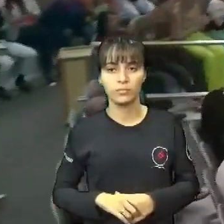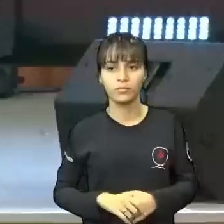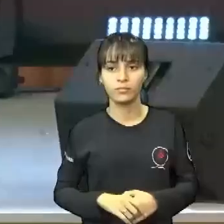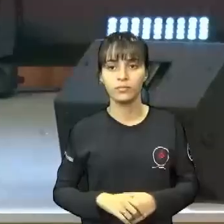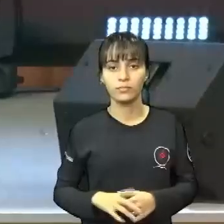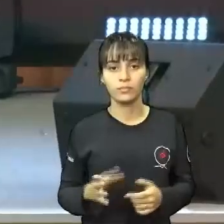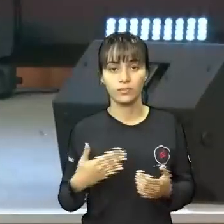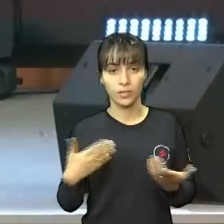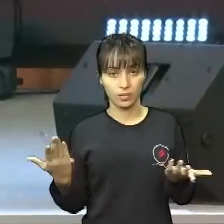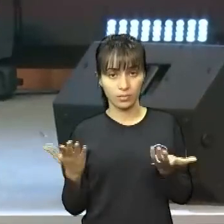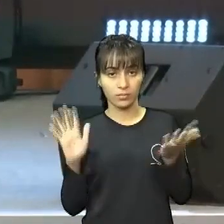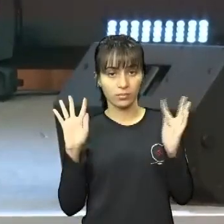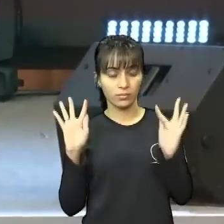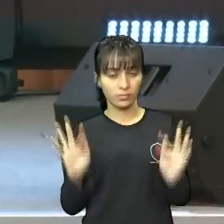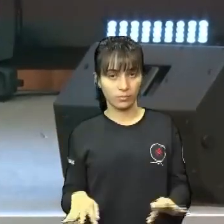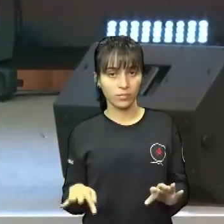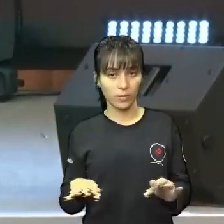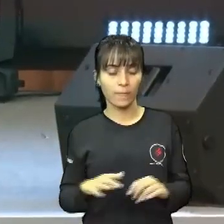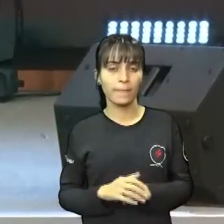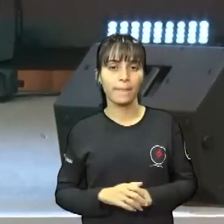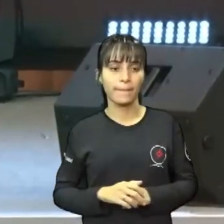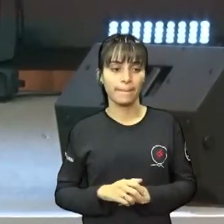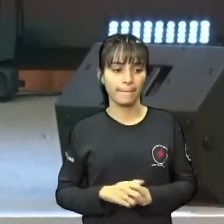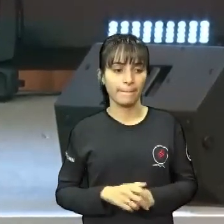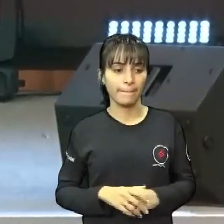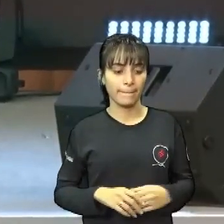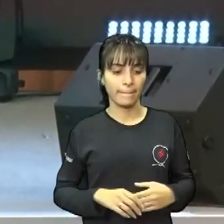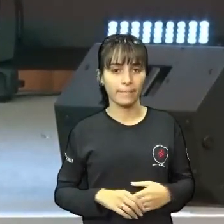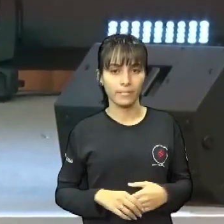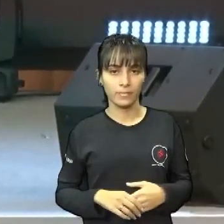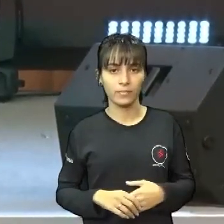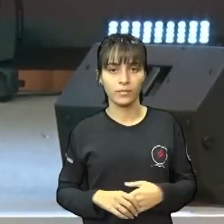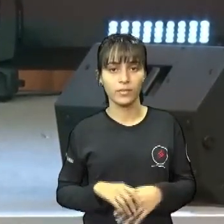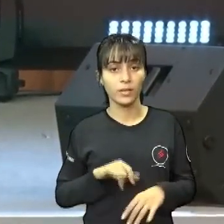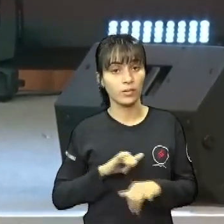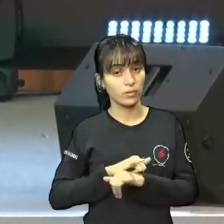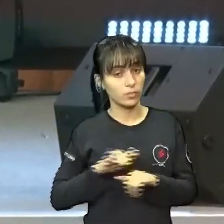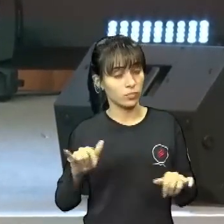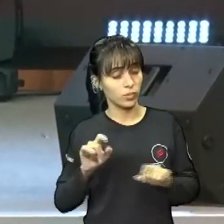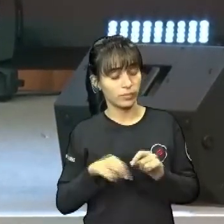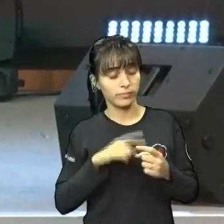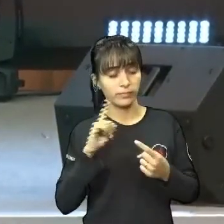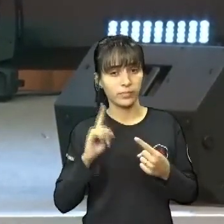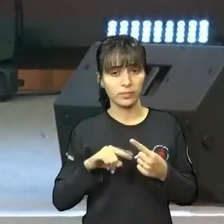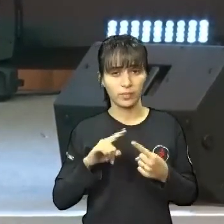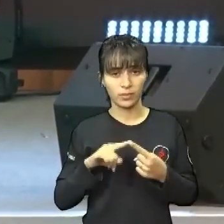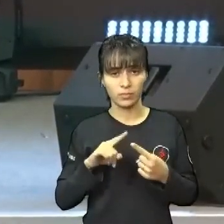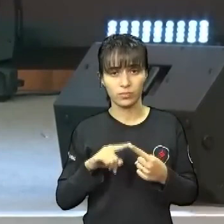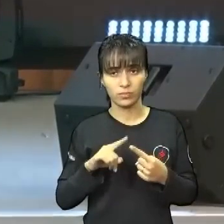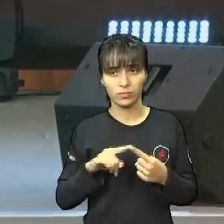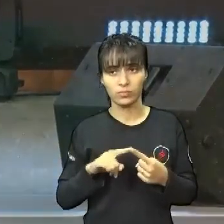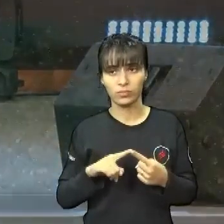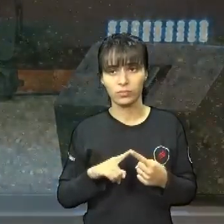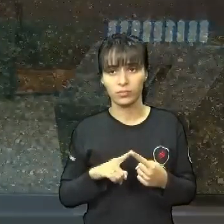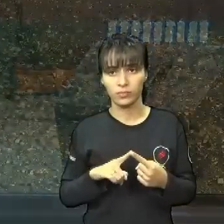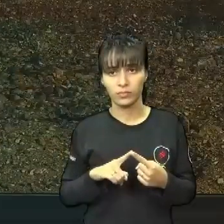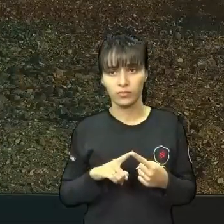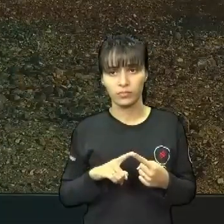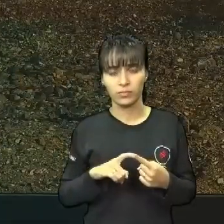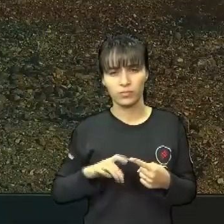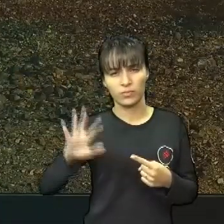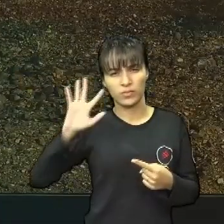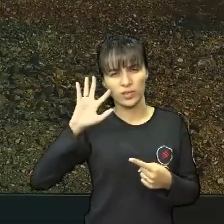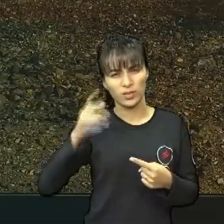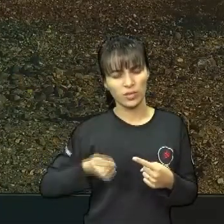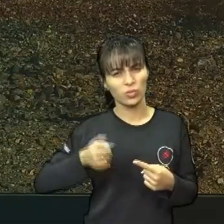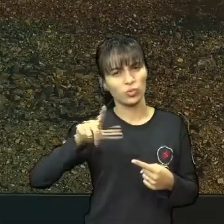eu encerro a minha palavra dizendo o seguinte primeiro a decisão e